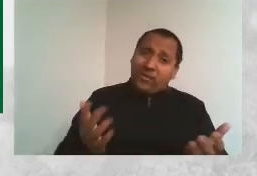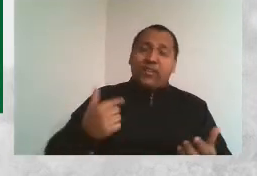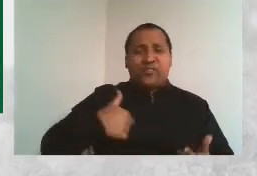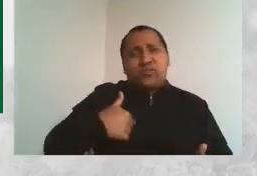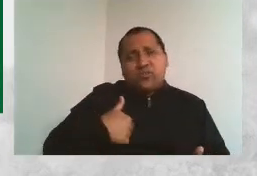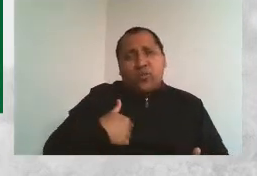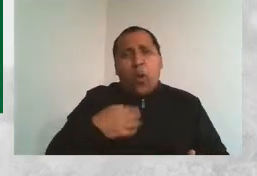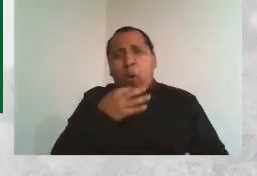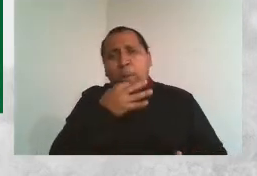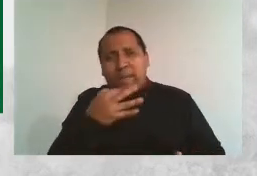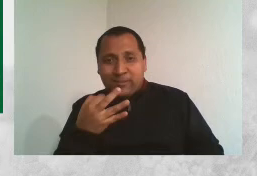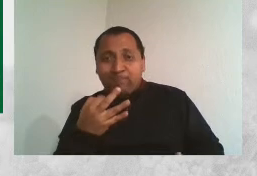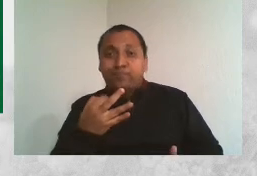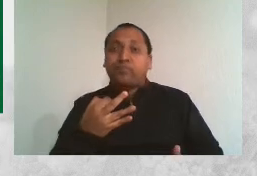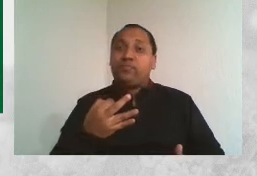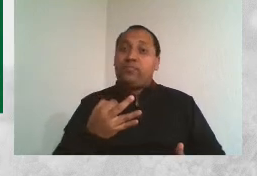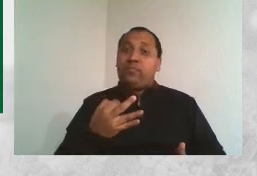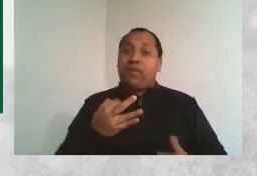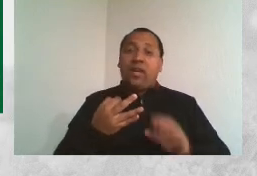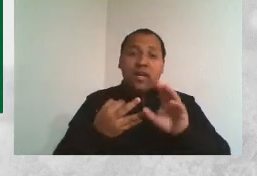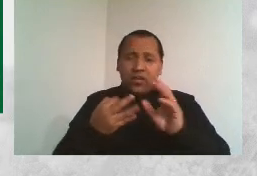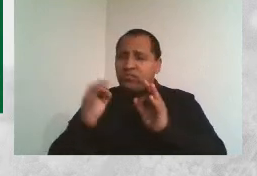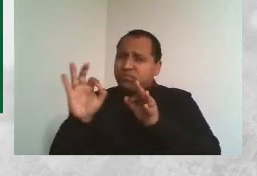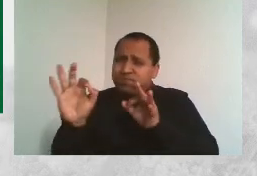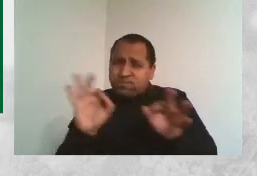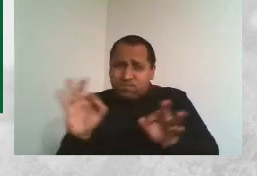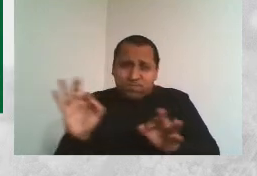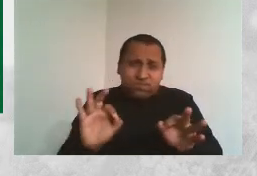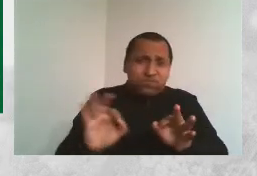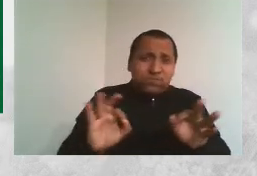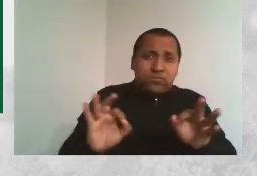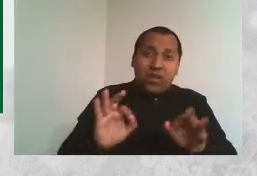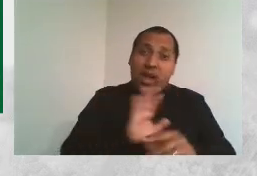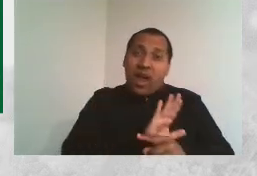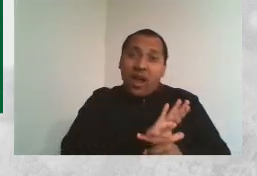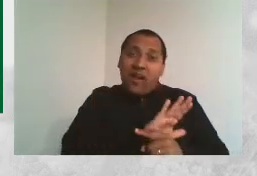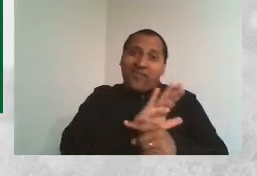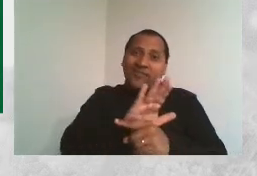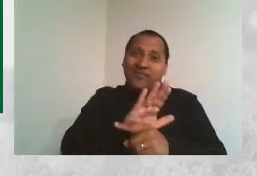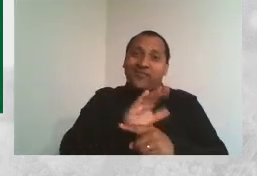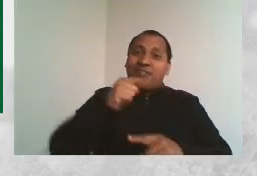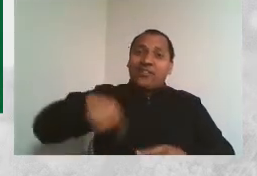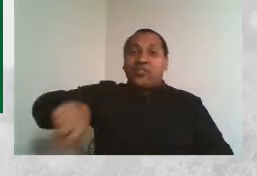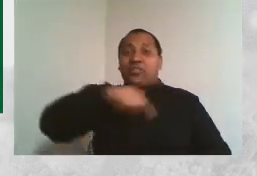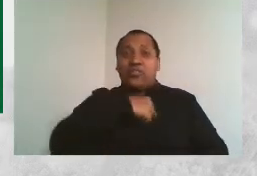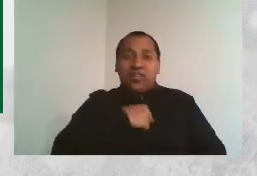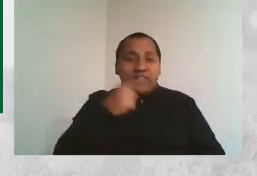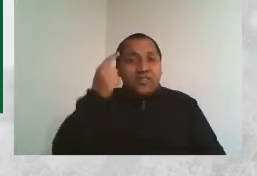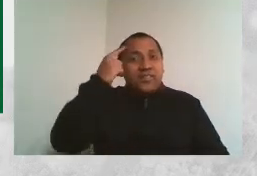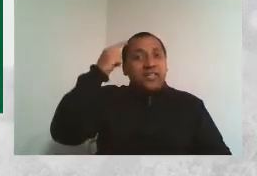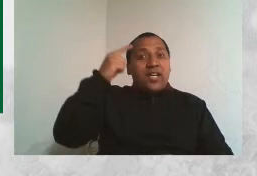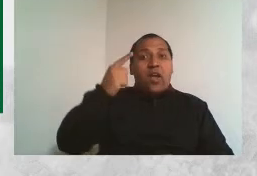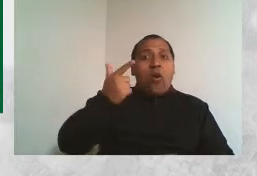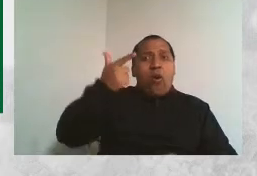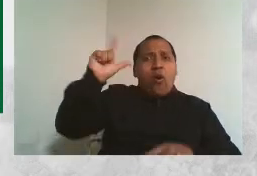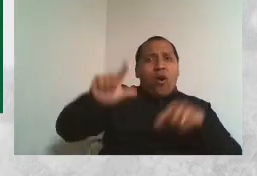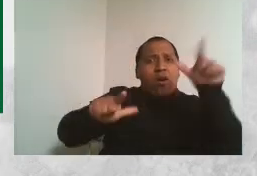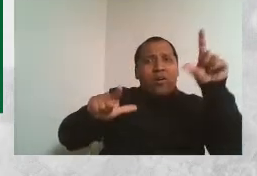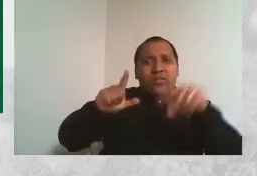que, a partir desse projeto, ele estimulou com que nós construíssemos ainda mais outros